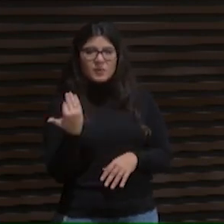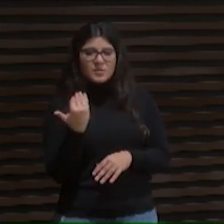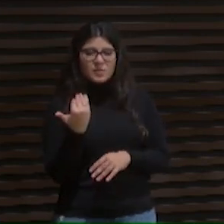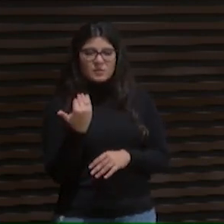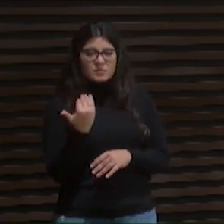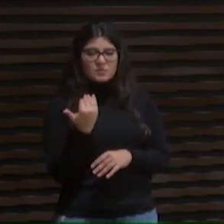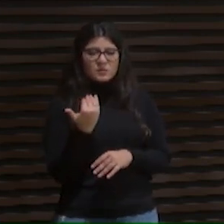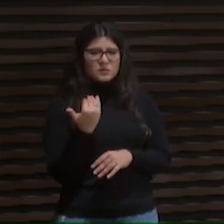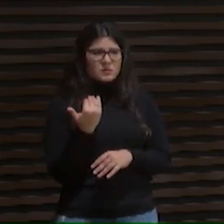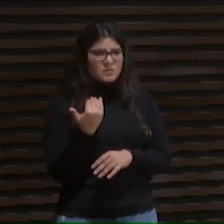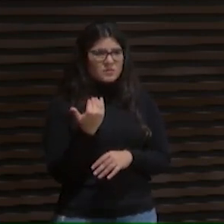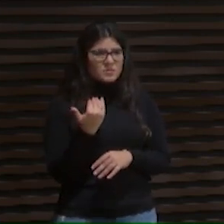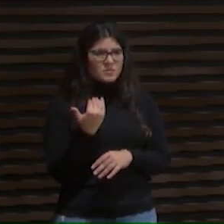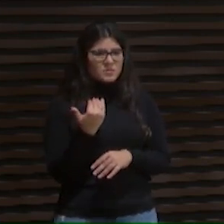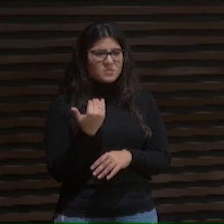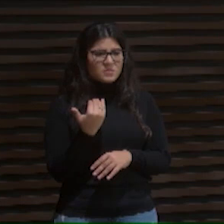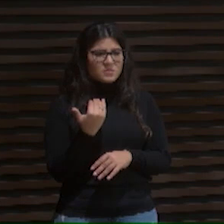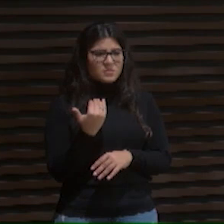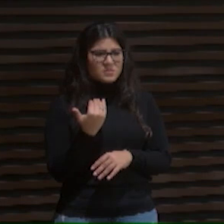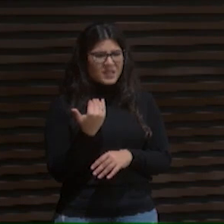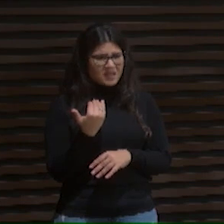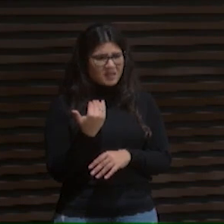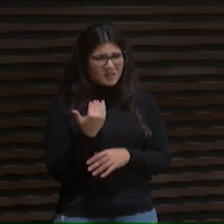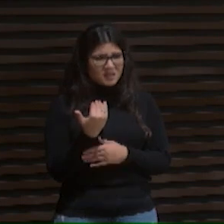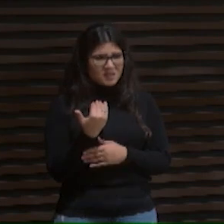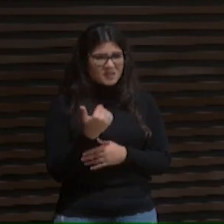morrerão 16 irmãos.